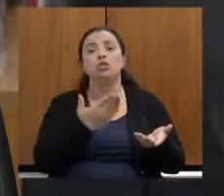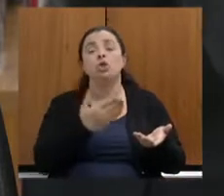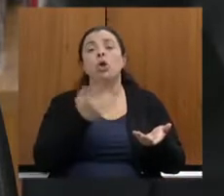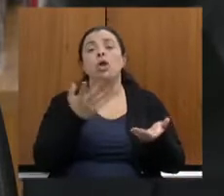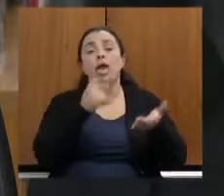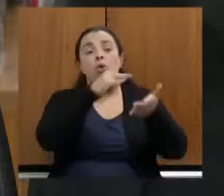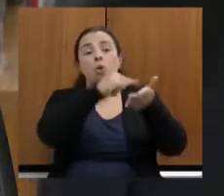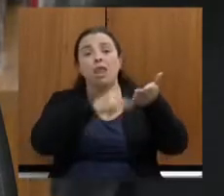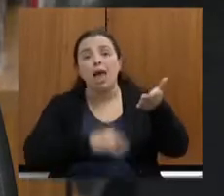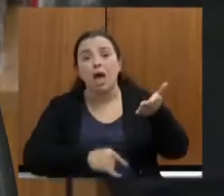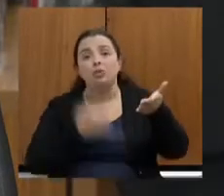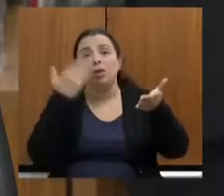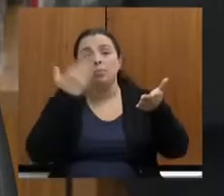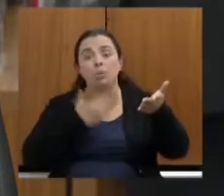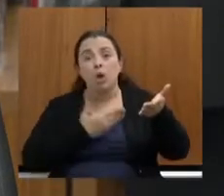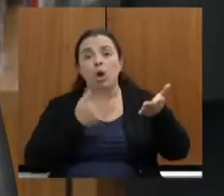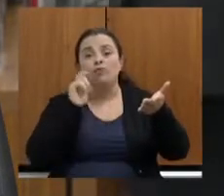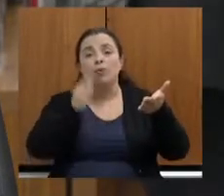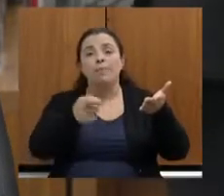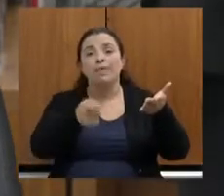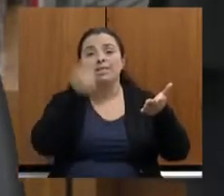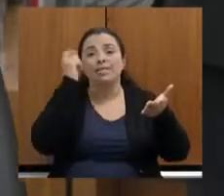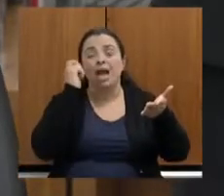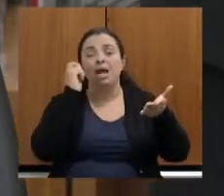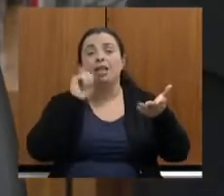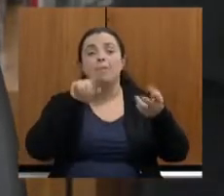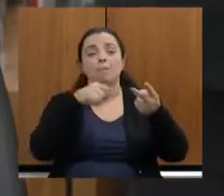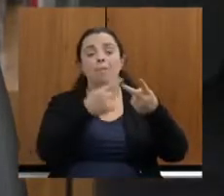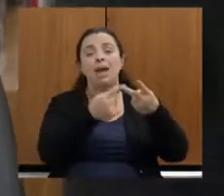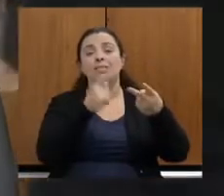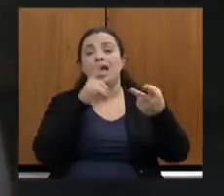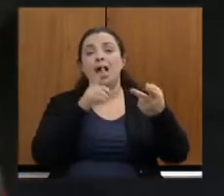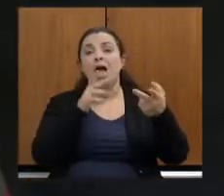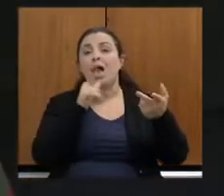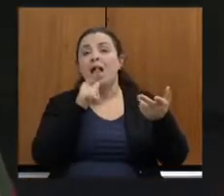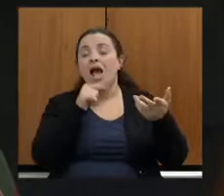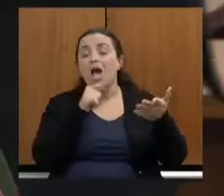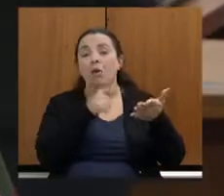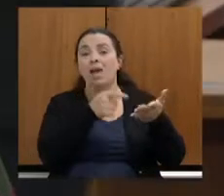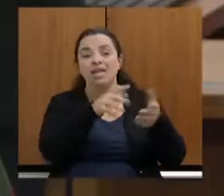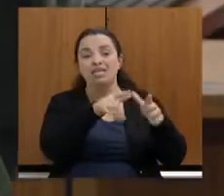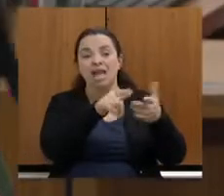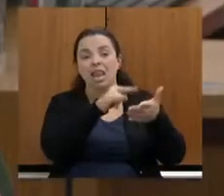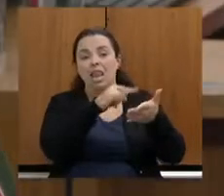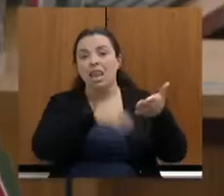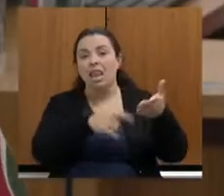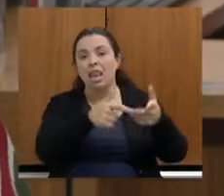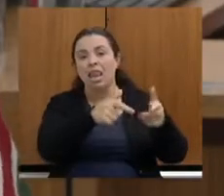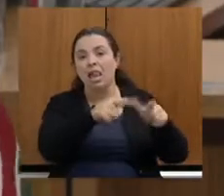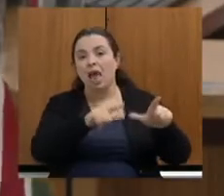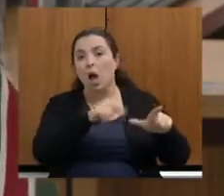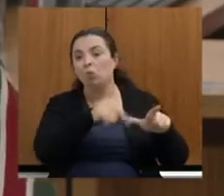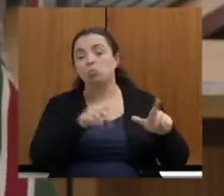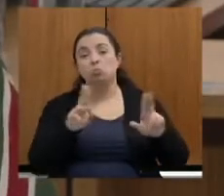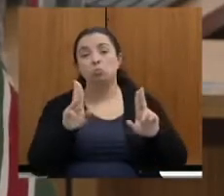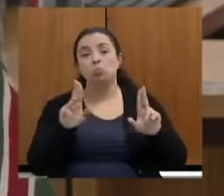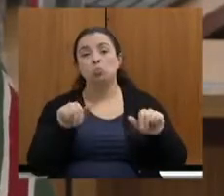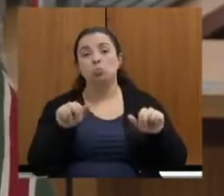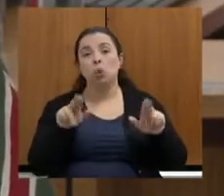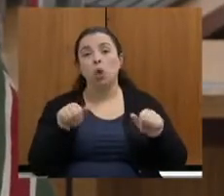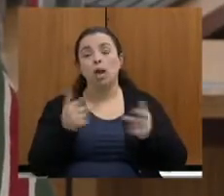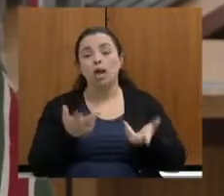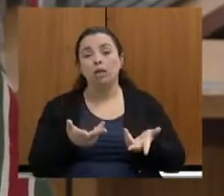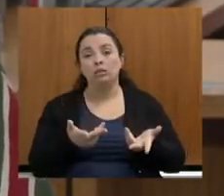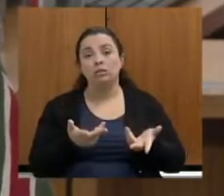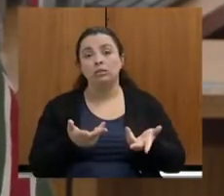comprove o pescado e e a água nunca que se laudos chega que a gente tá você pode beber